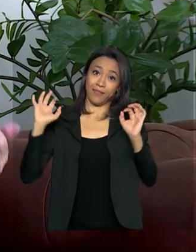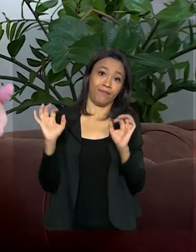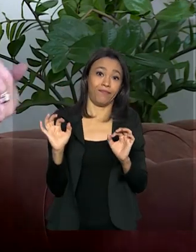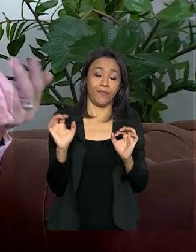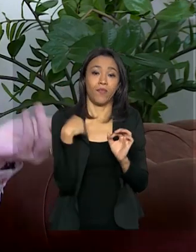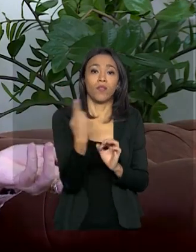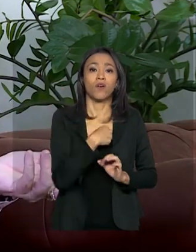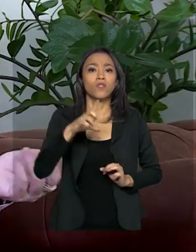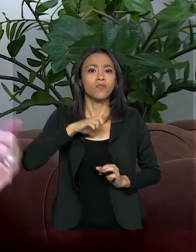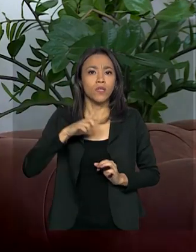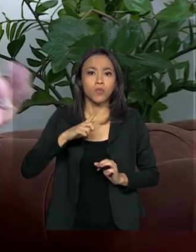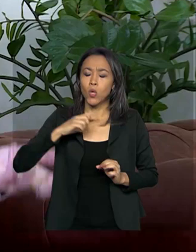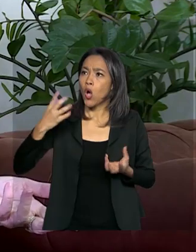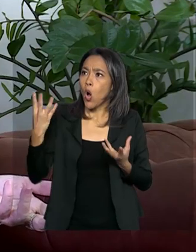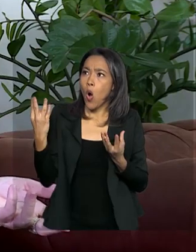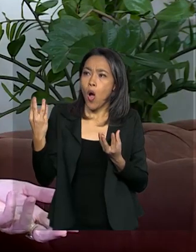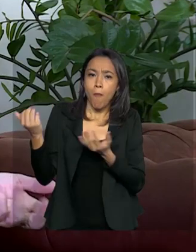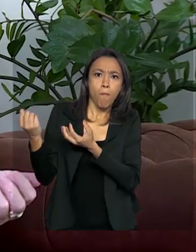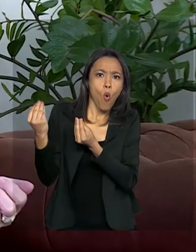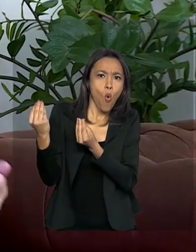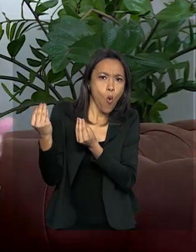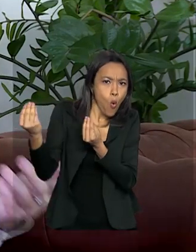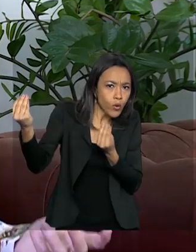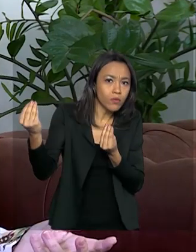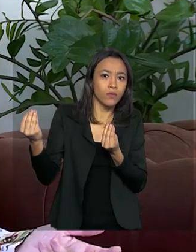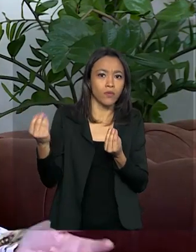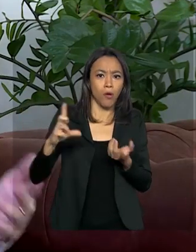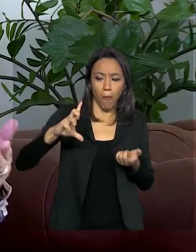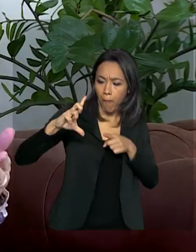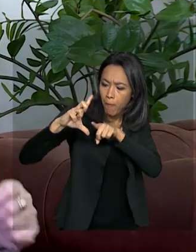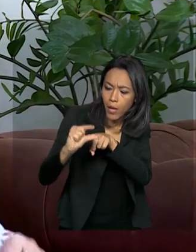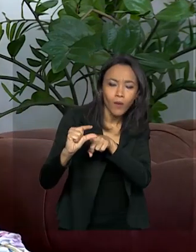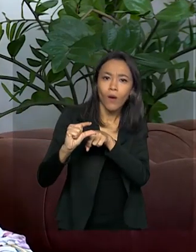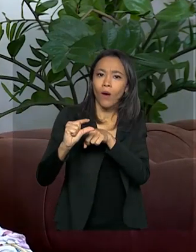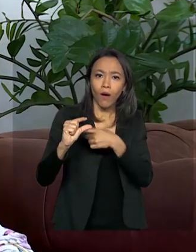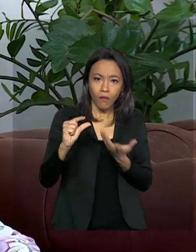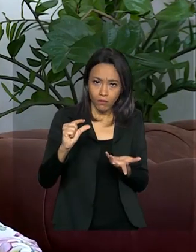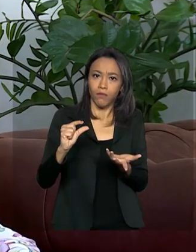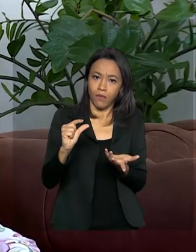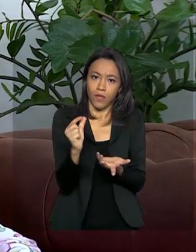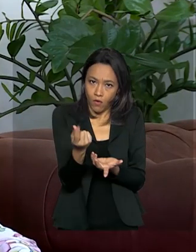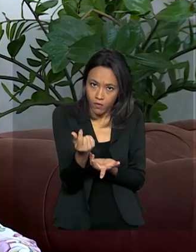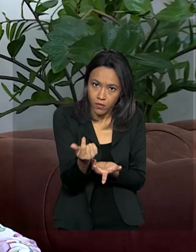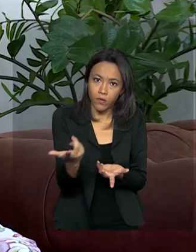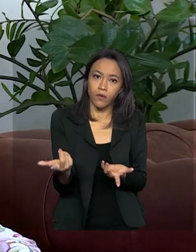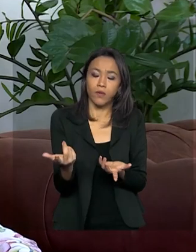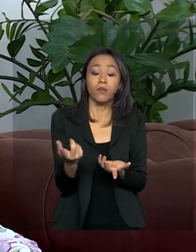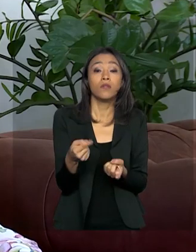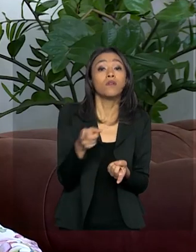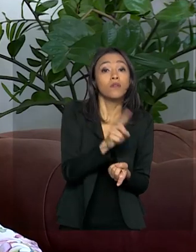nós tivemos demanda preço baixo abaixo do preço de produção do etanol é